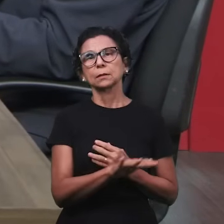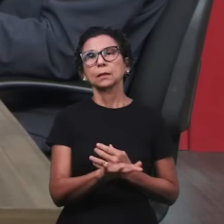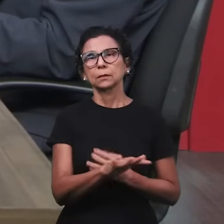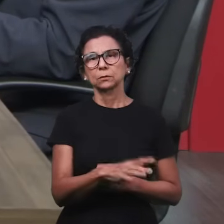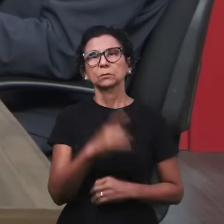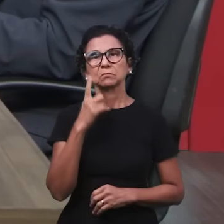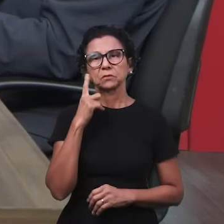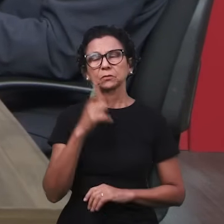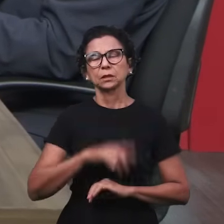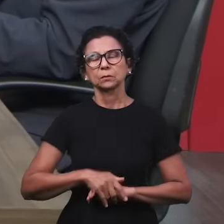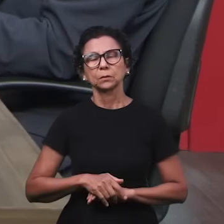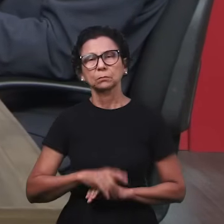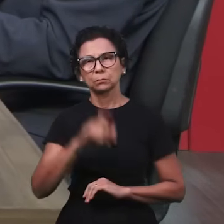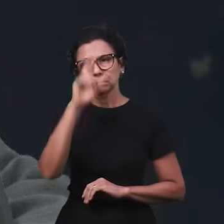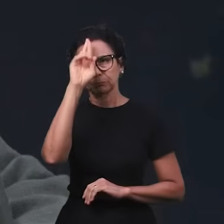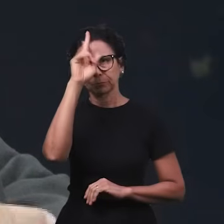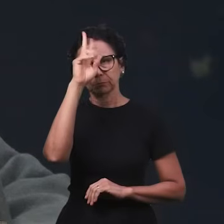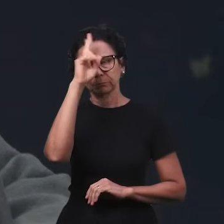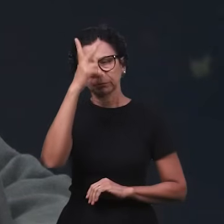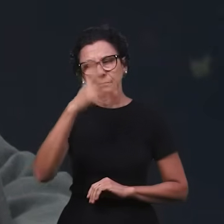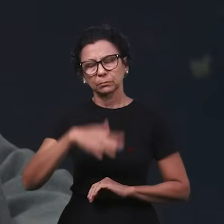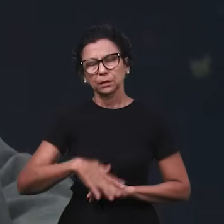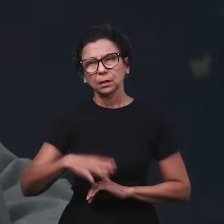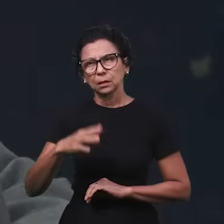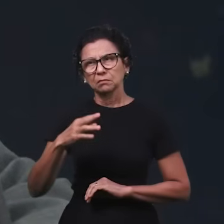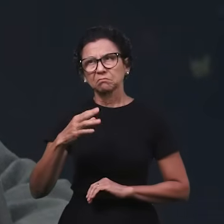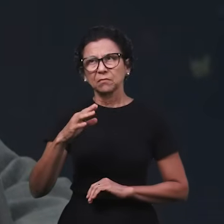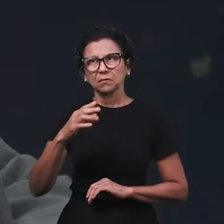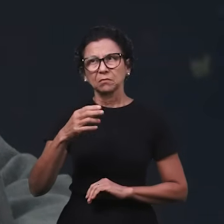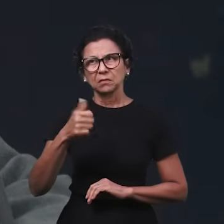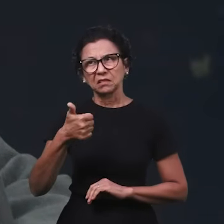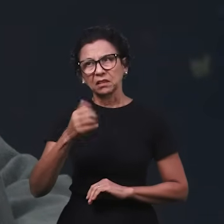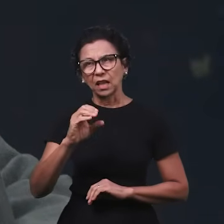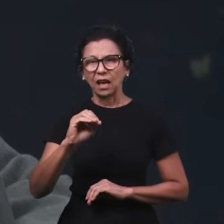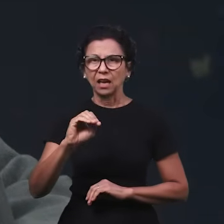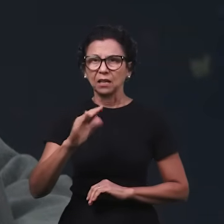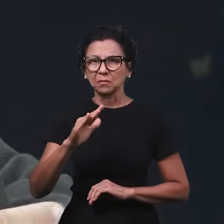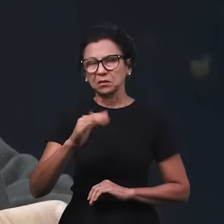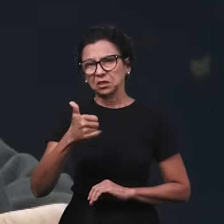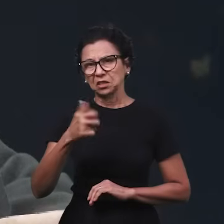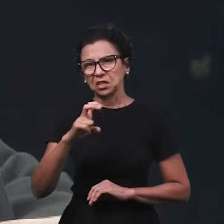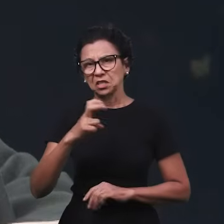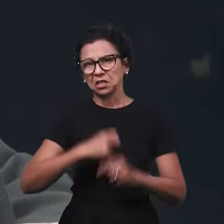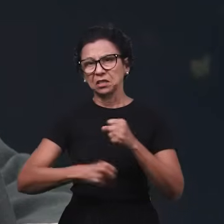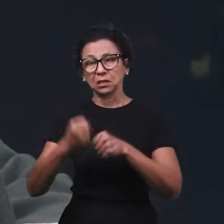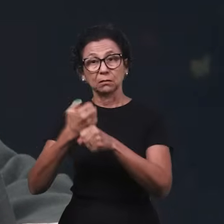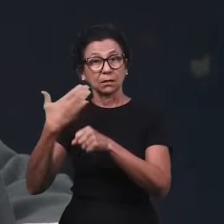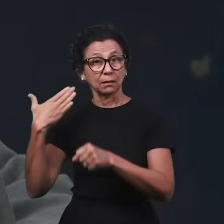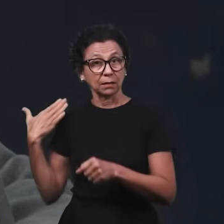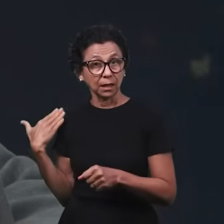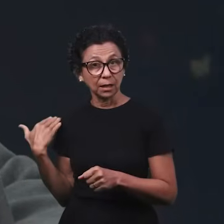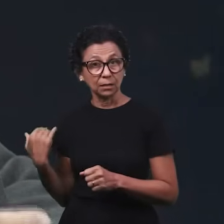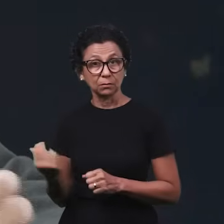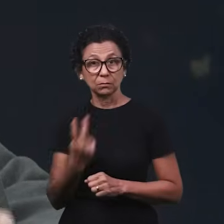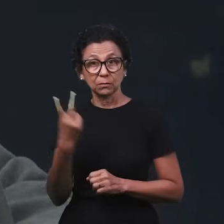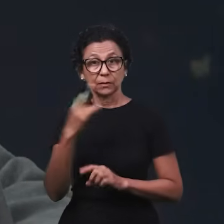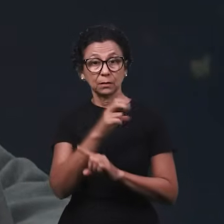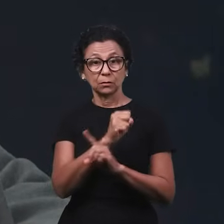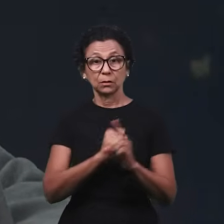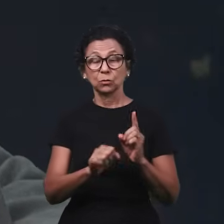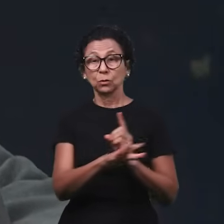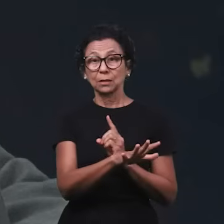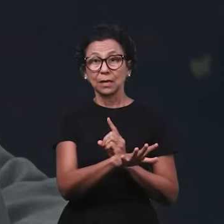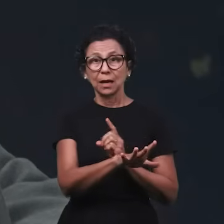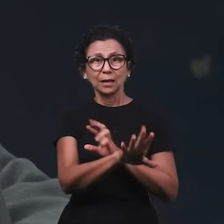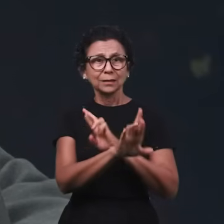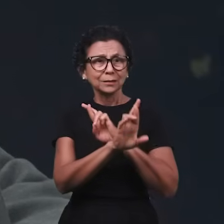escalada disso. Se a gente olhar há 10, 15 anos atrás, os valores sociais eram outros e hoje os valores sociais vão